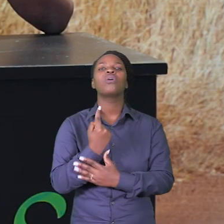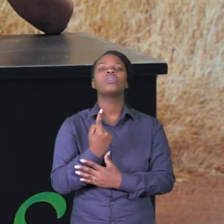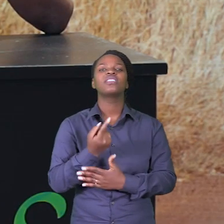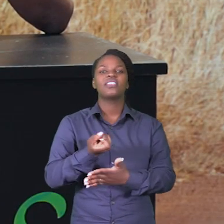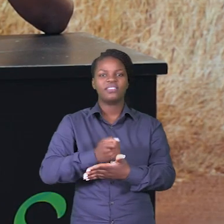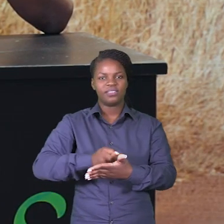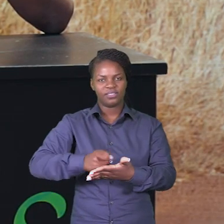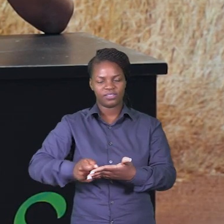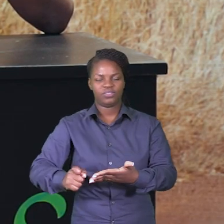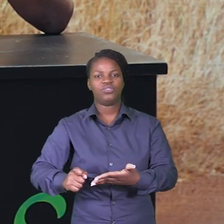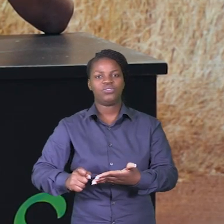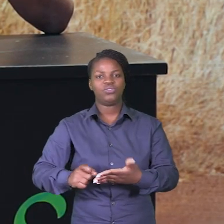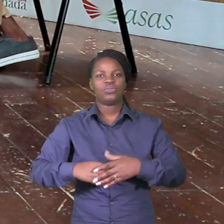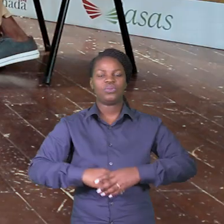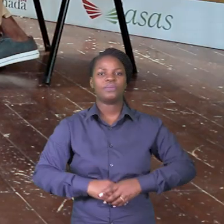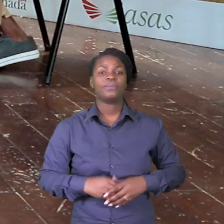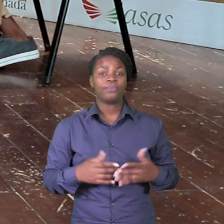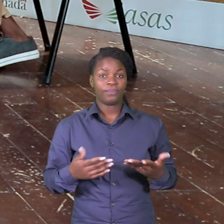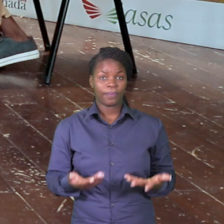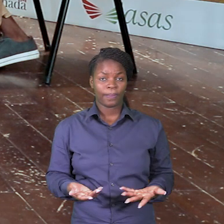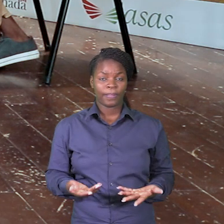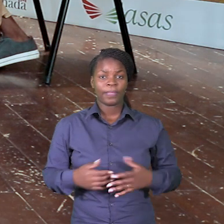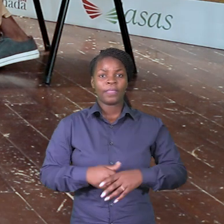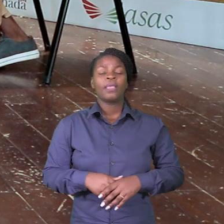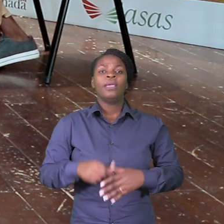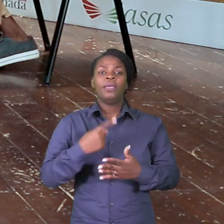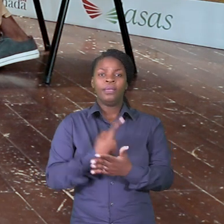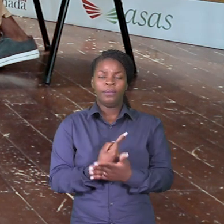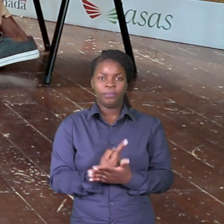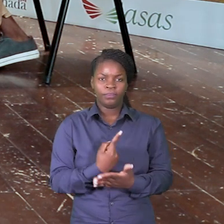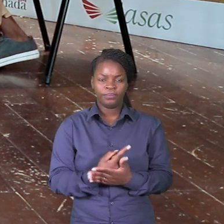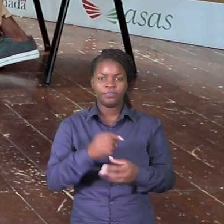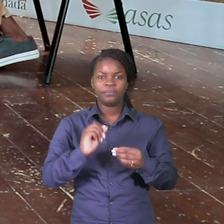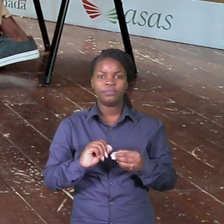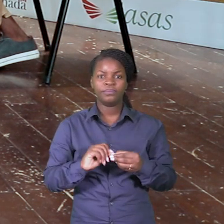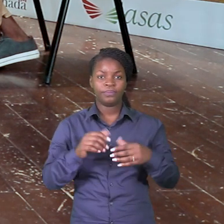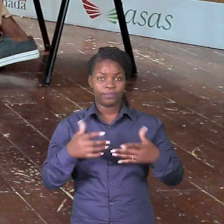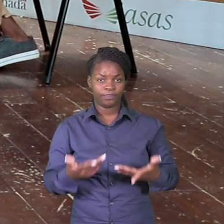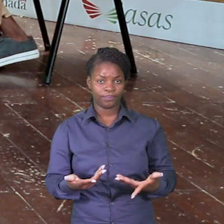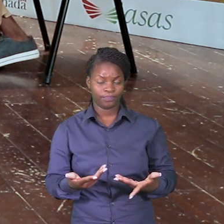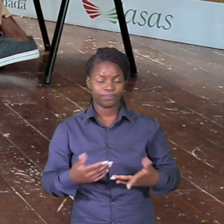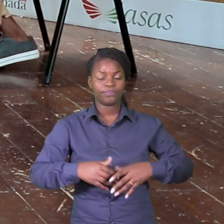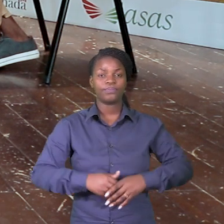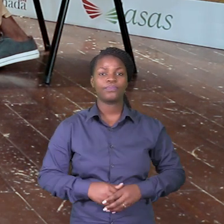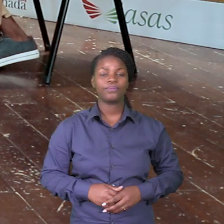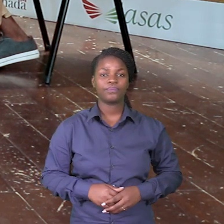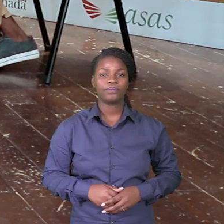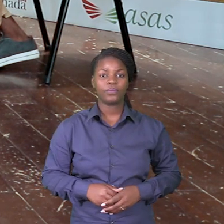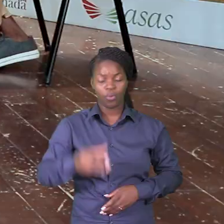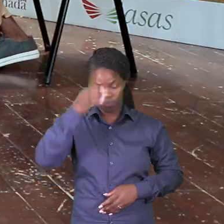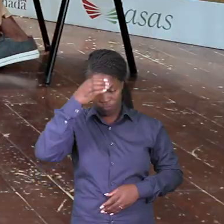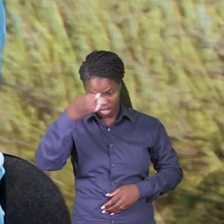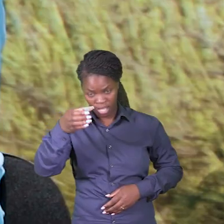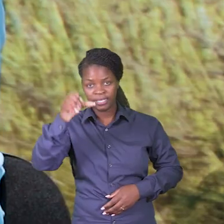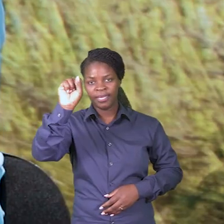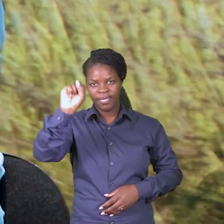termos está acontecer a nível a nível das escolas então H necessidade também como eu tinha dito para Além da